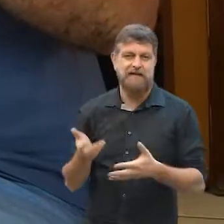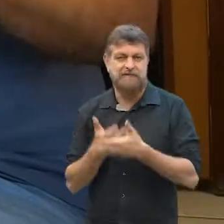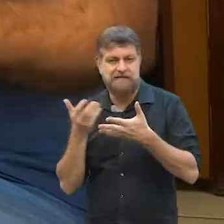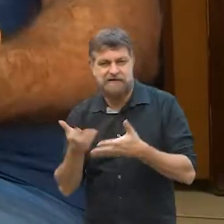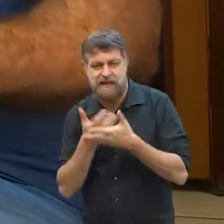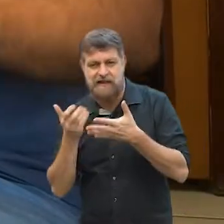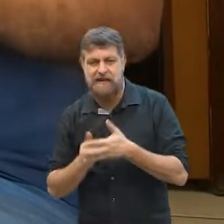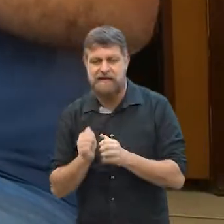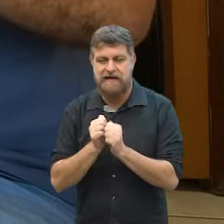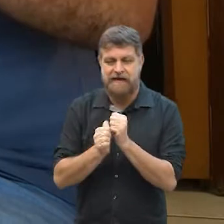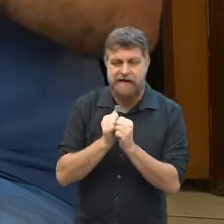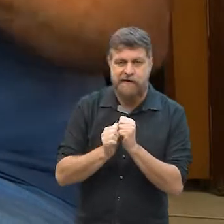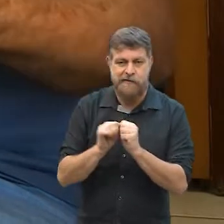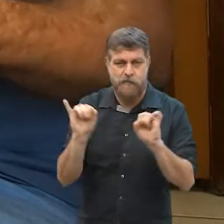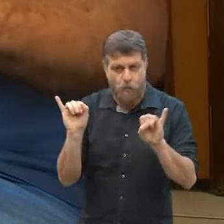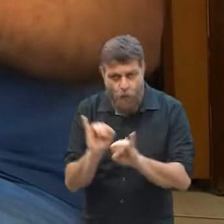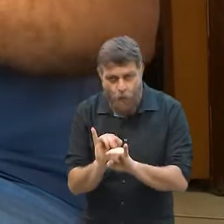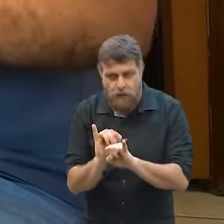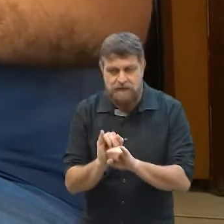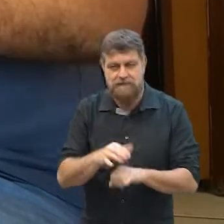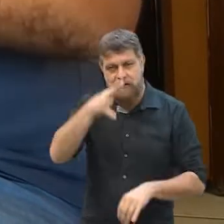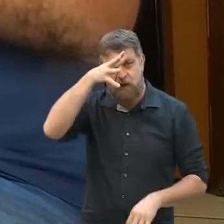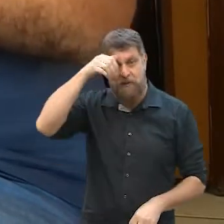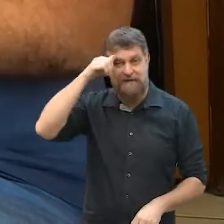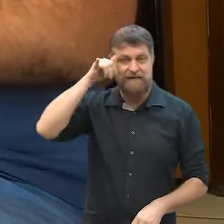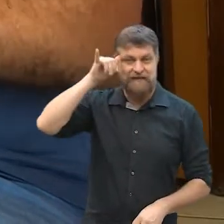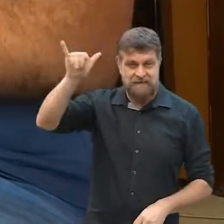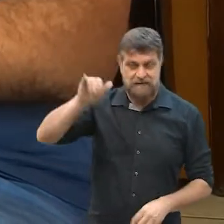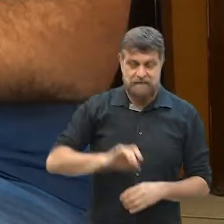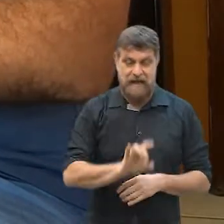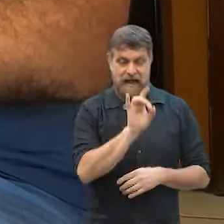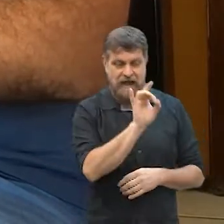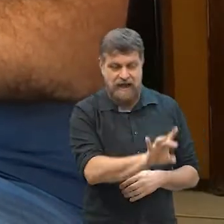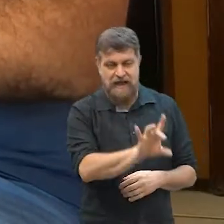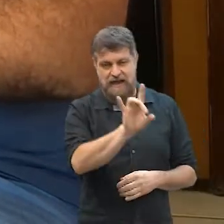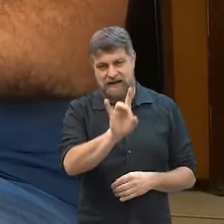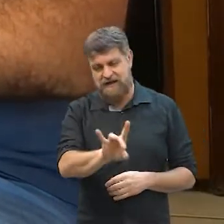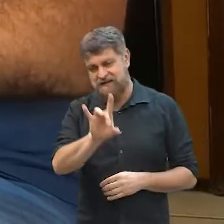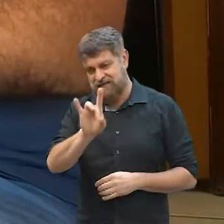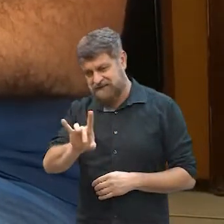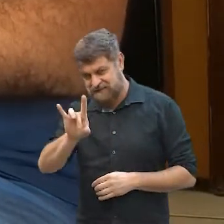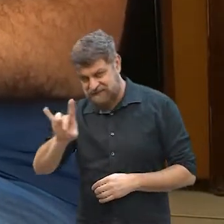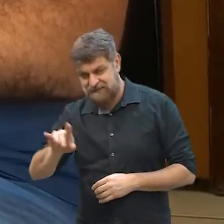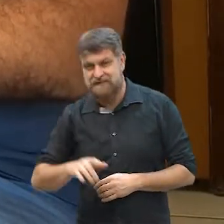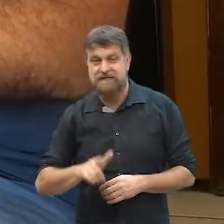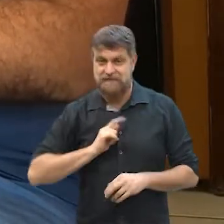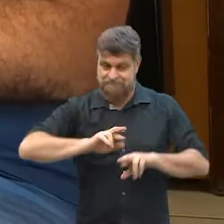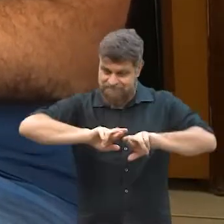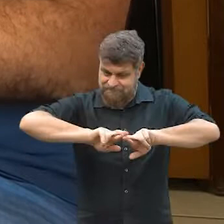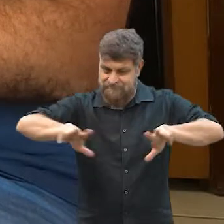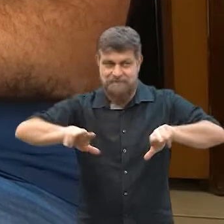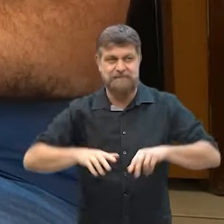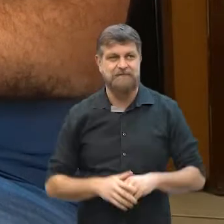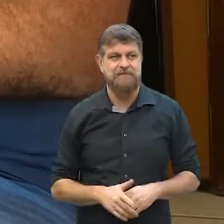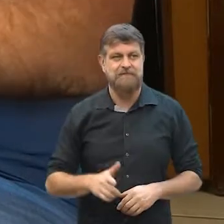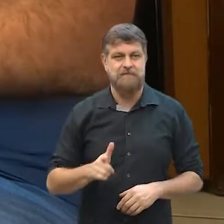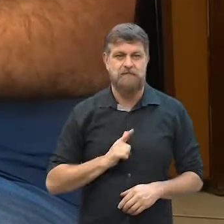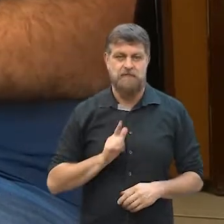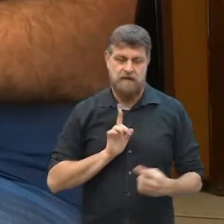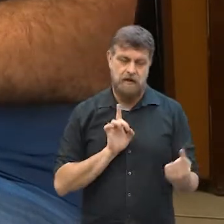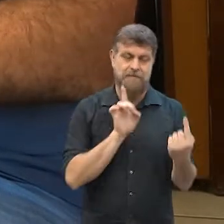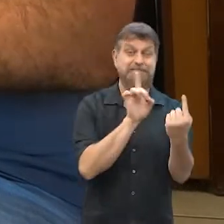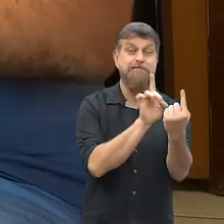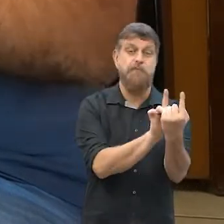arroz integral, evitar refrigerante. Só que cada caso é um caso, você estava me explicando, né? O Google não dá